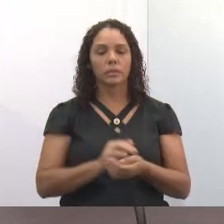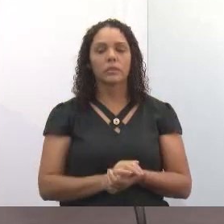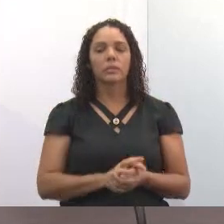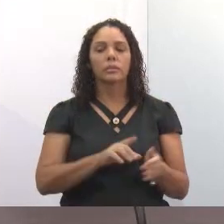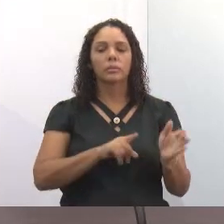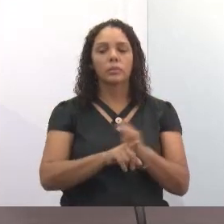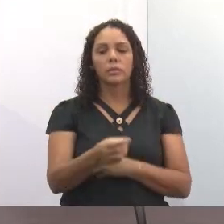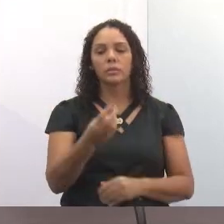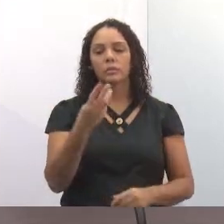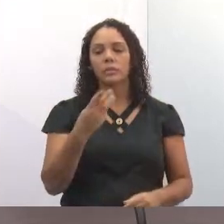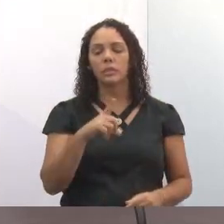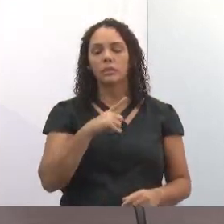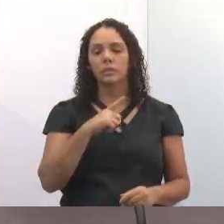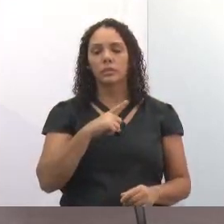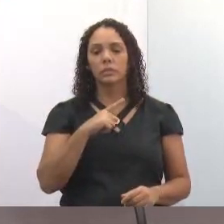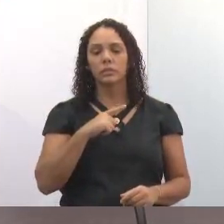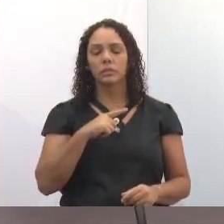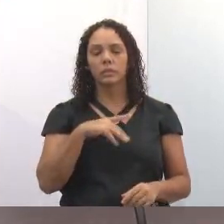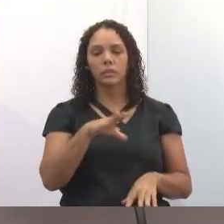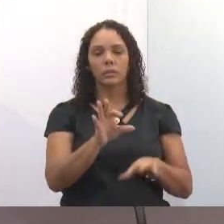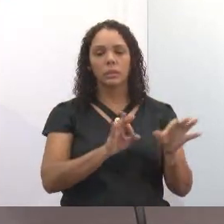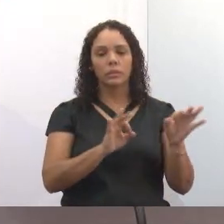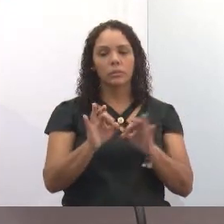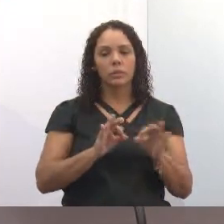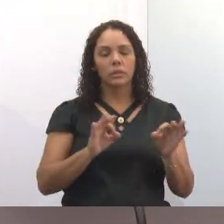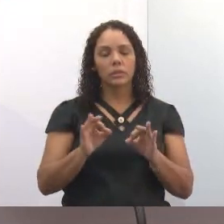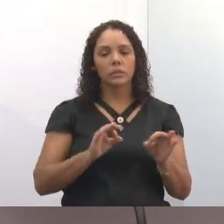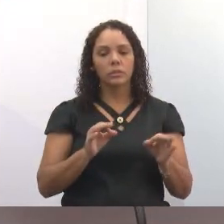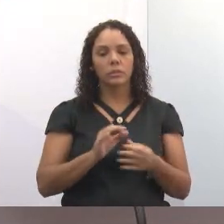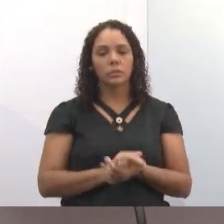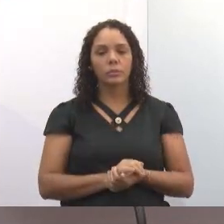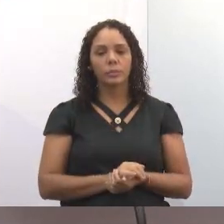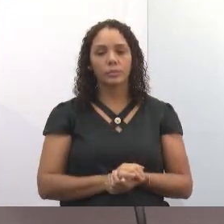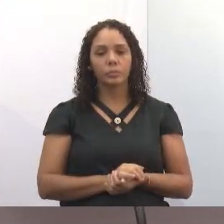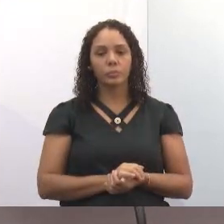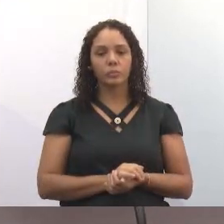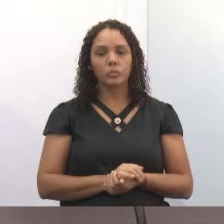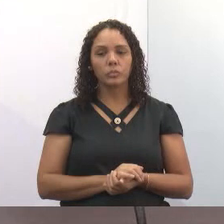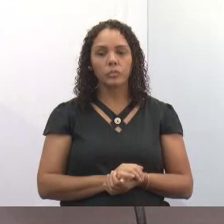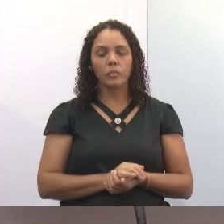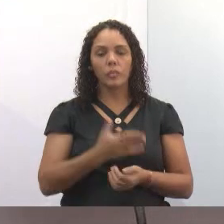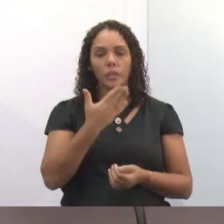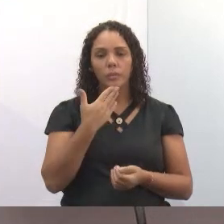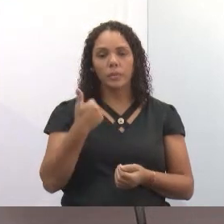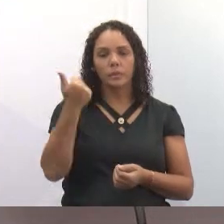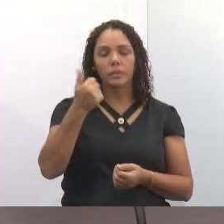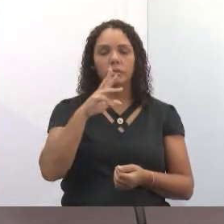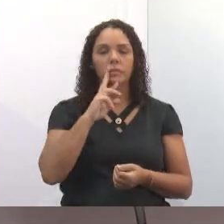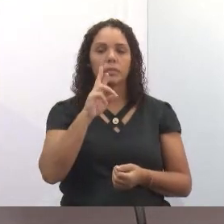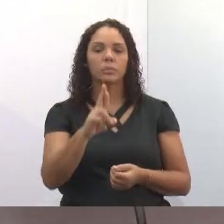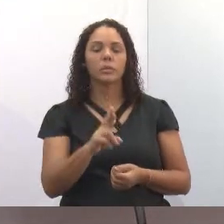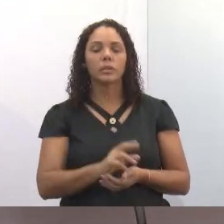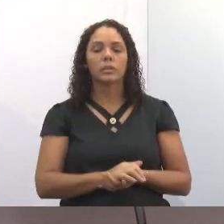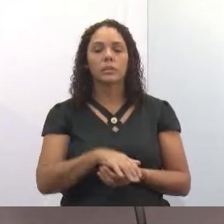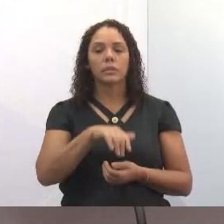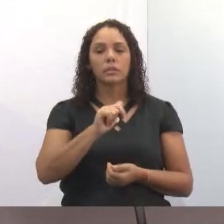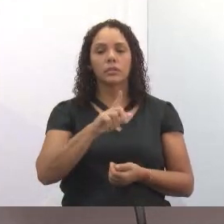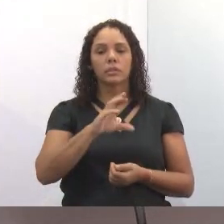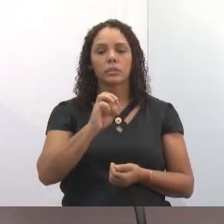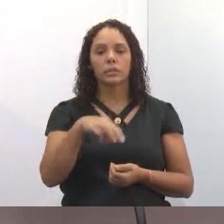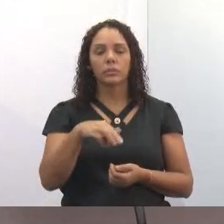Pergunta número 3. Existem planos para alocar recursos à GCM para melhorar a sua capacidade de respostas a essas